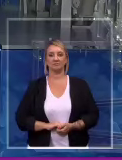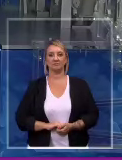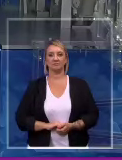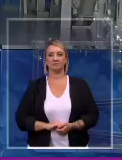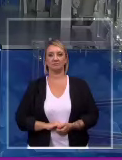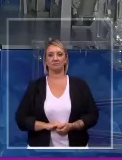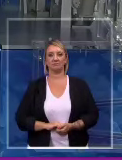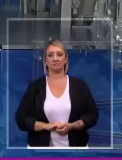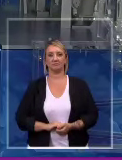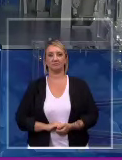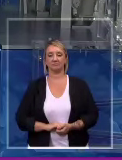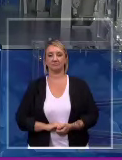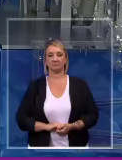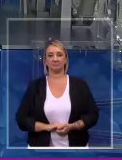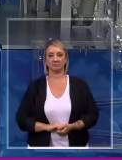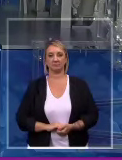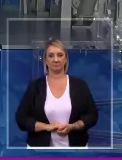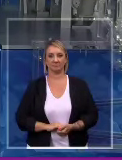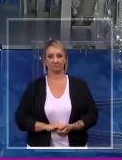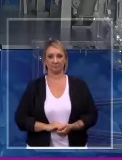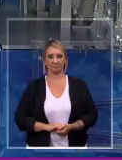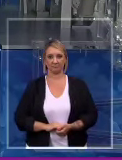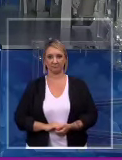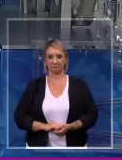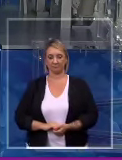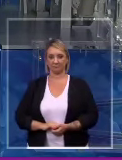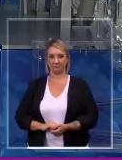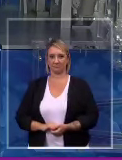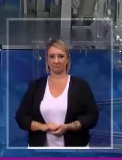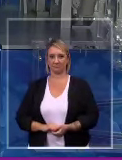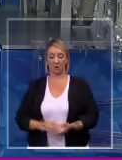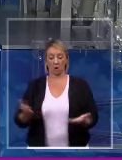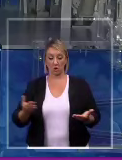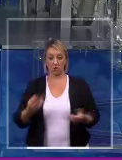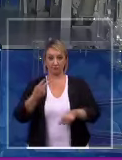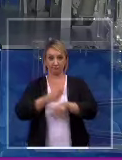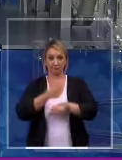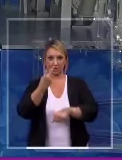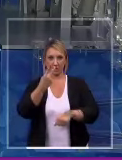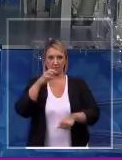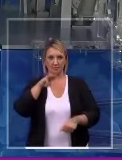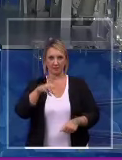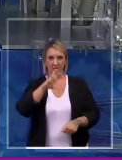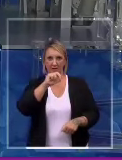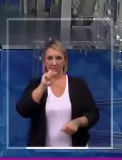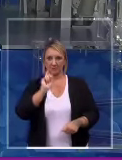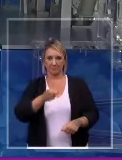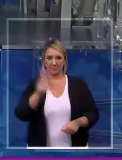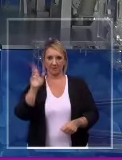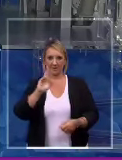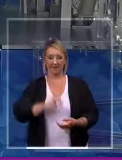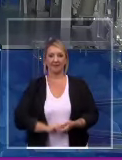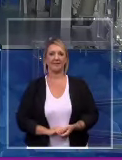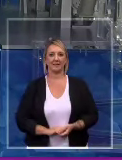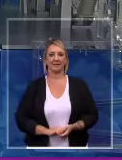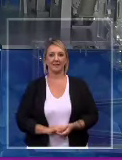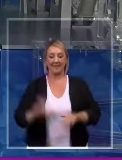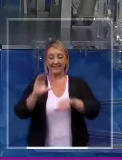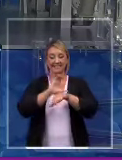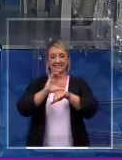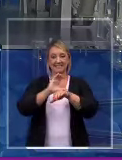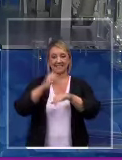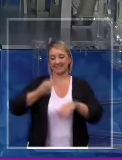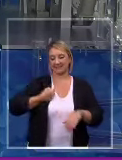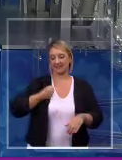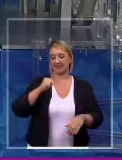concurso 1913, hoje com prêmio de 2.500.000 reais estimado. Caiu a quarta bola, é a bola cinza número